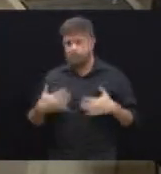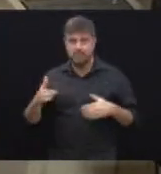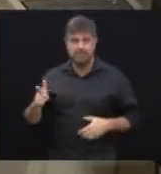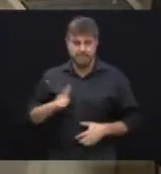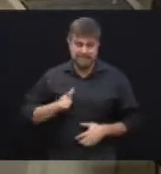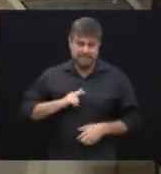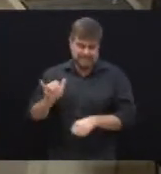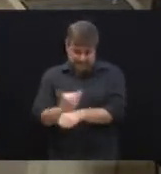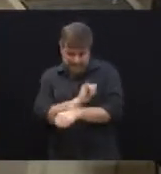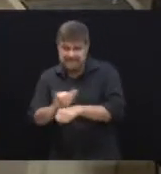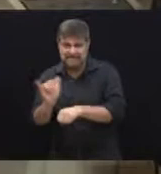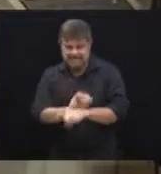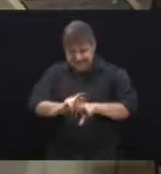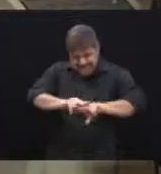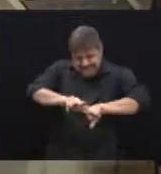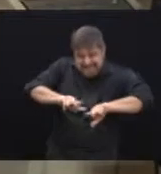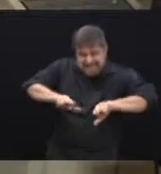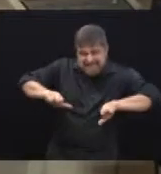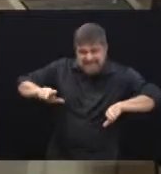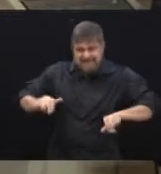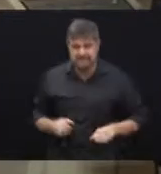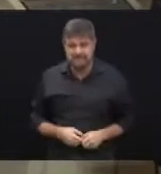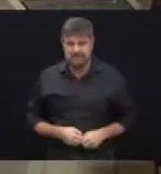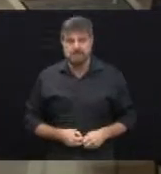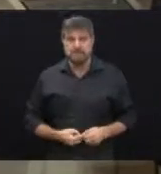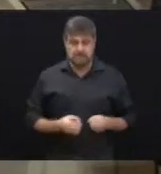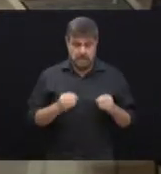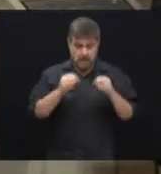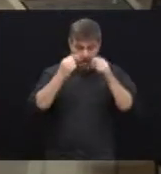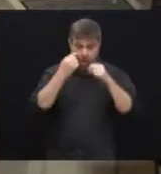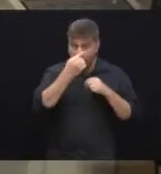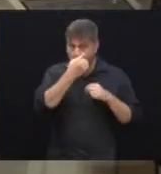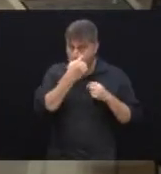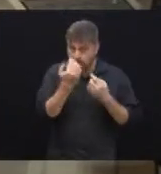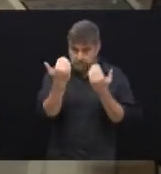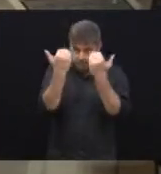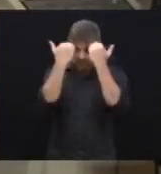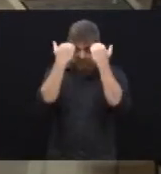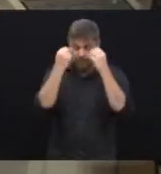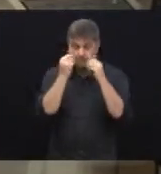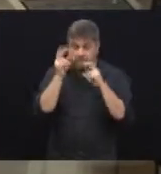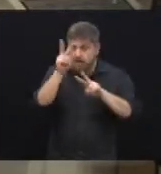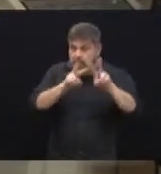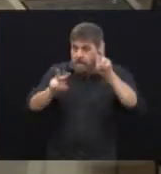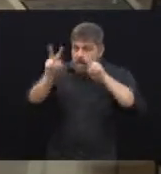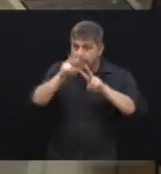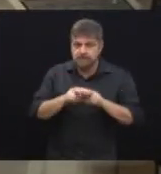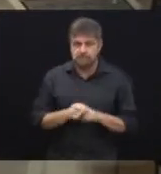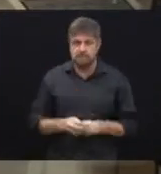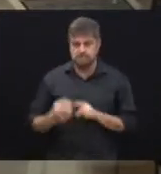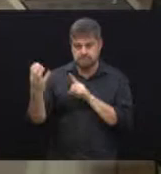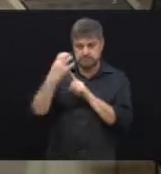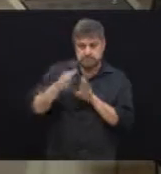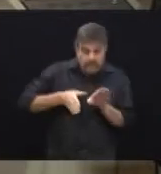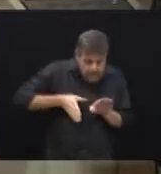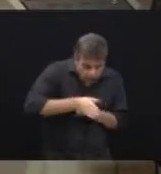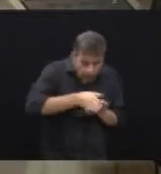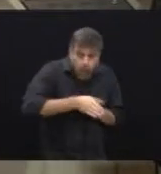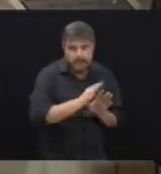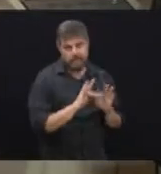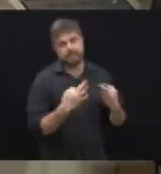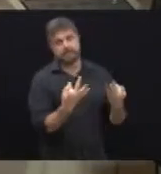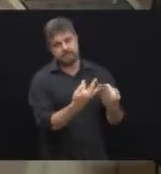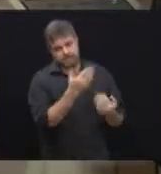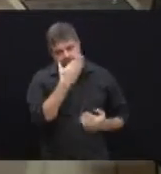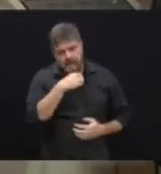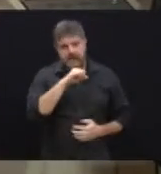Mas cada vez existem mais opções assim, de lentes intraoculares, lentes de contato mais precoce, com estímulos e orientação